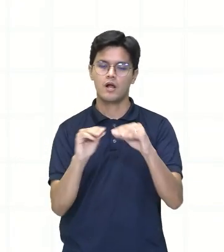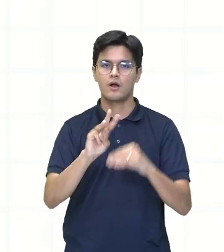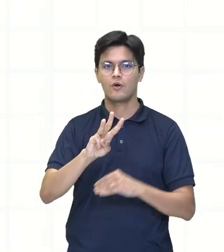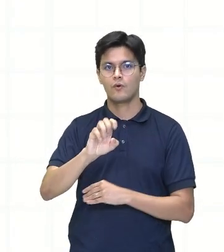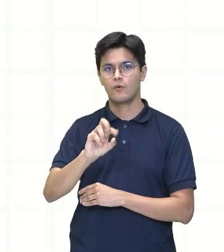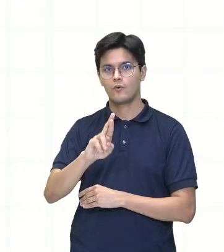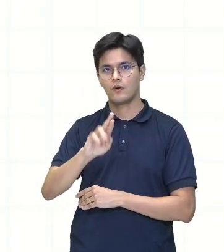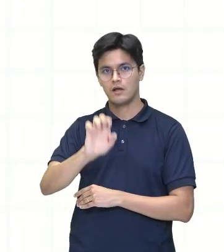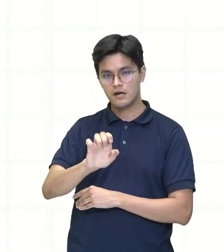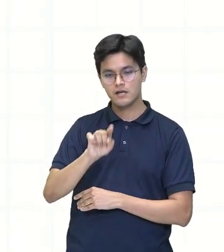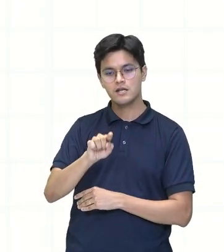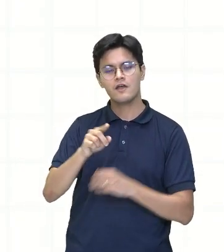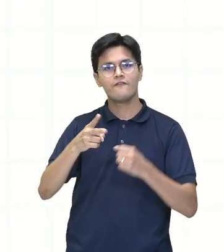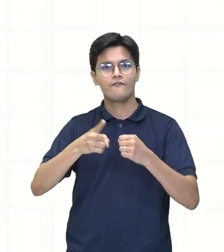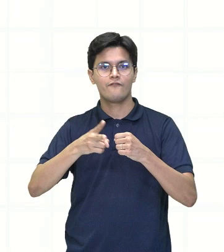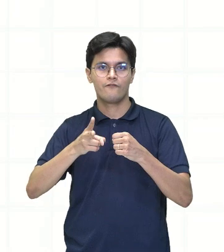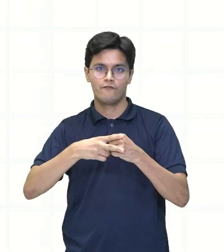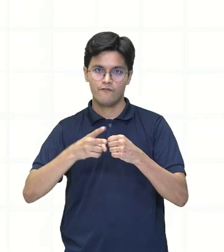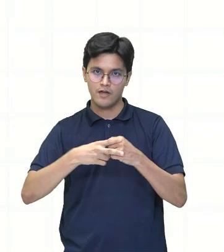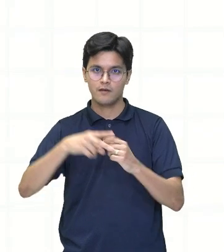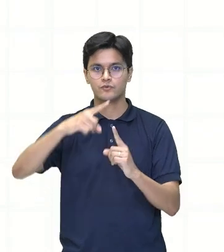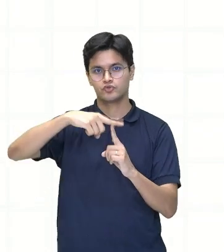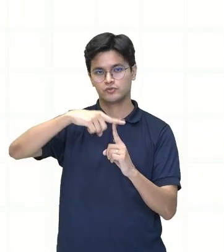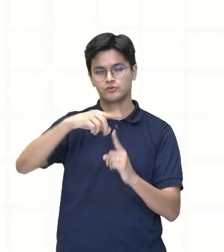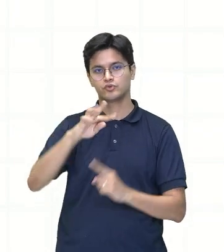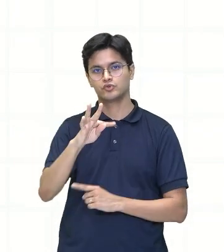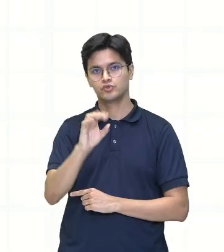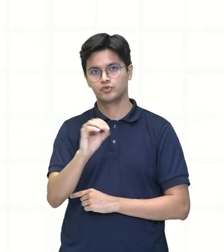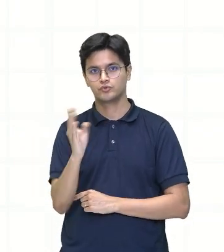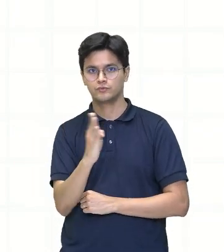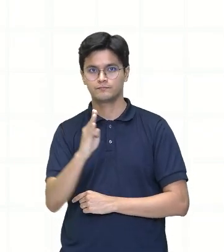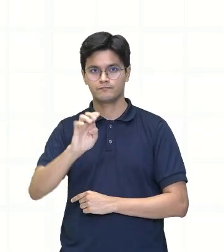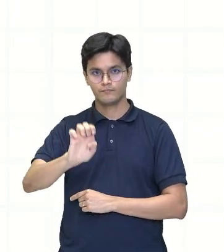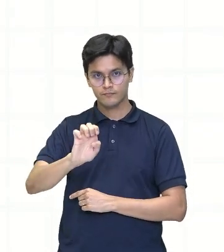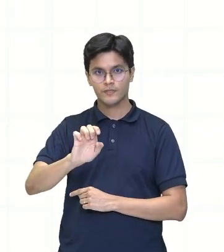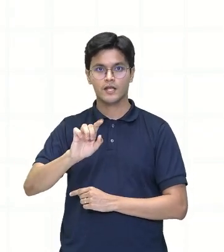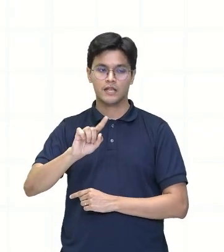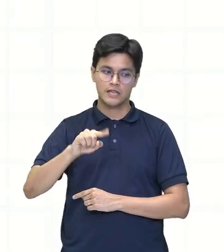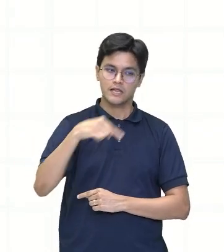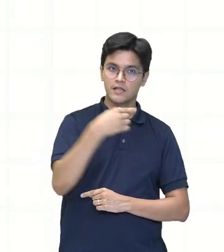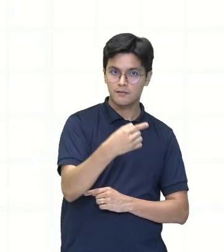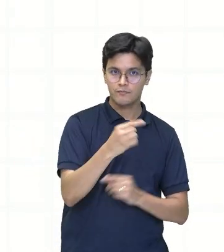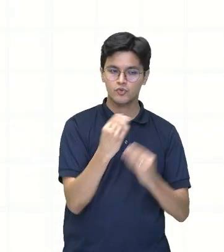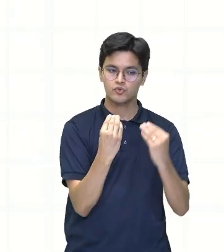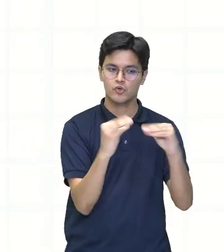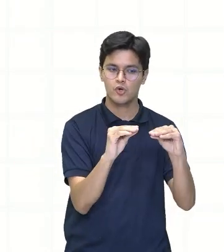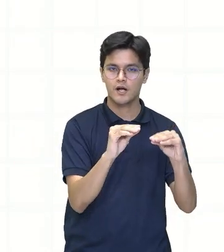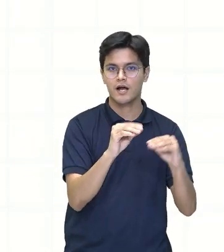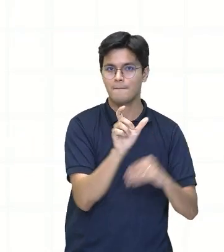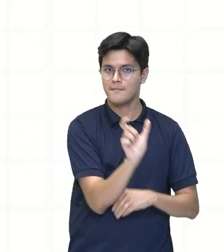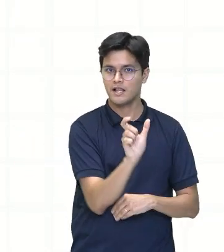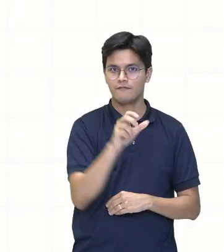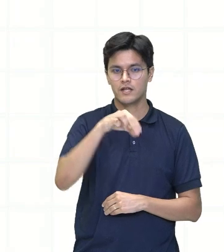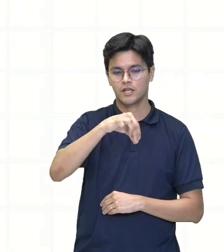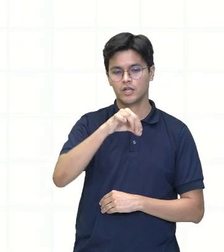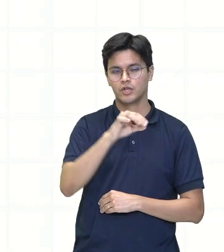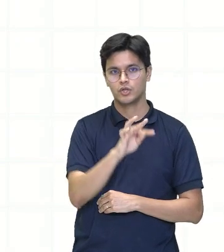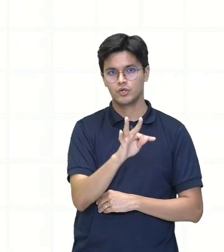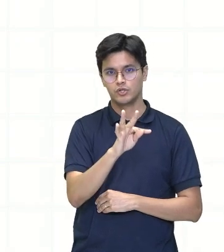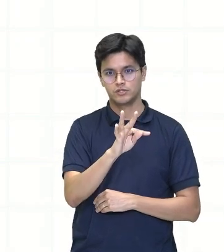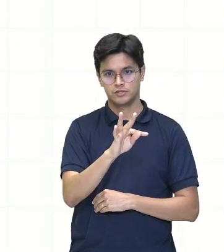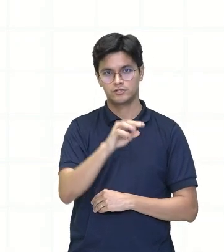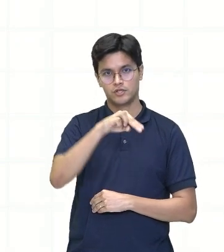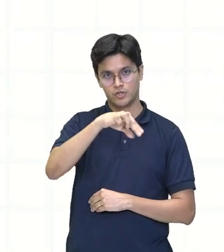vou colocar o not. They were not. E aqui o verbo principal, que é a palavra